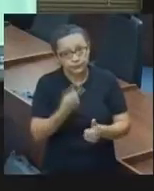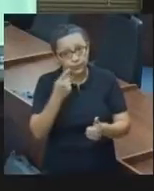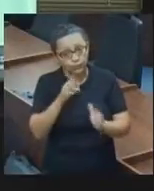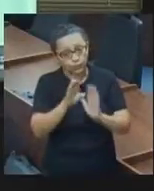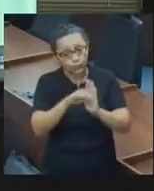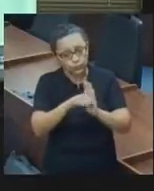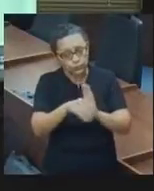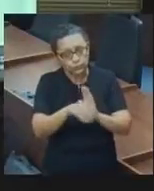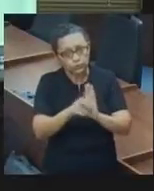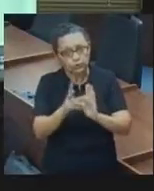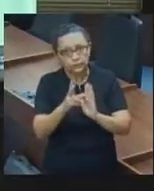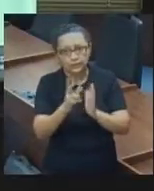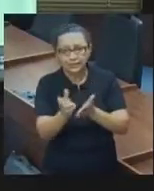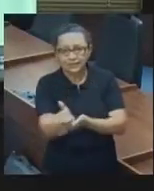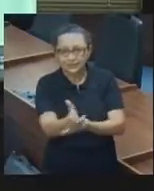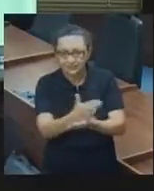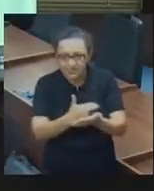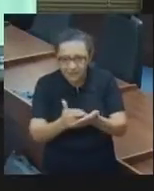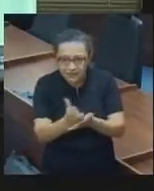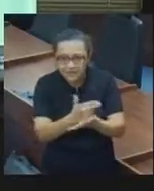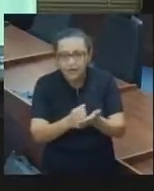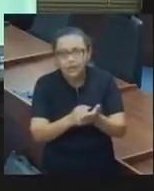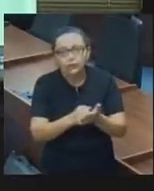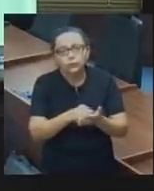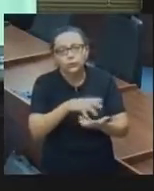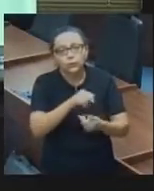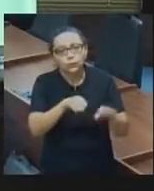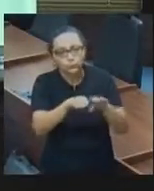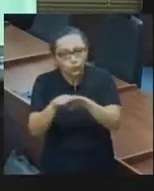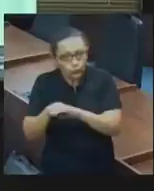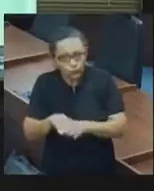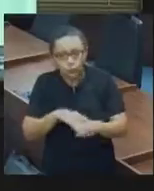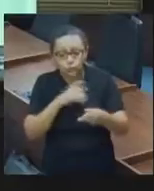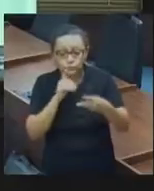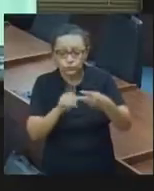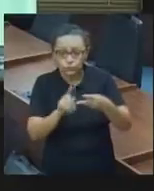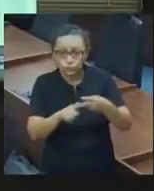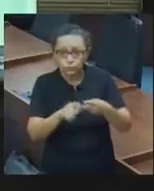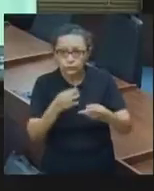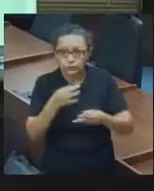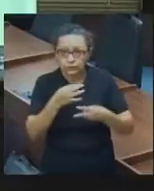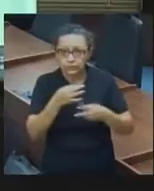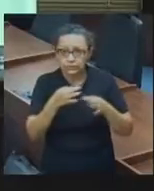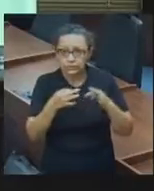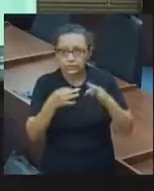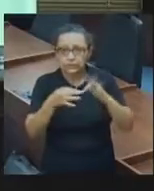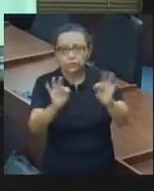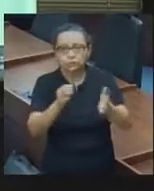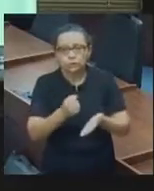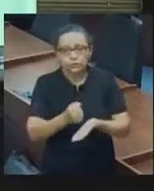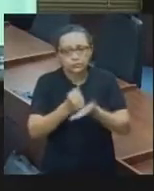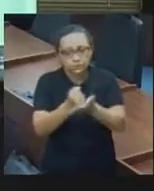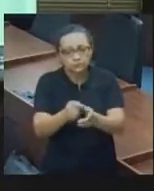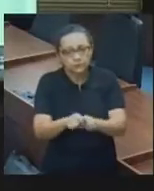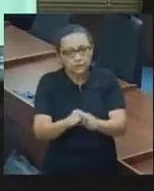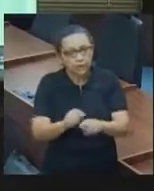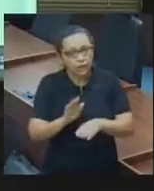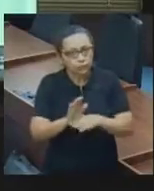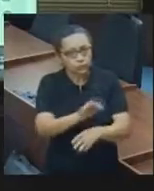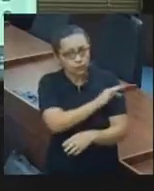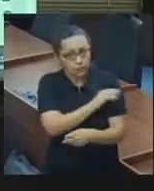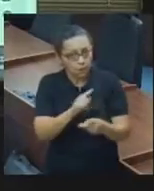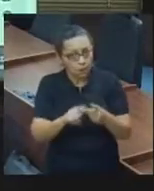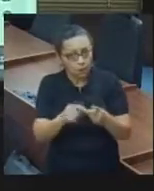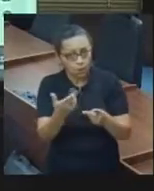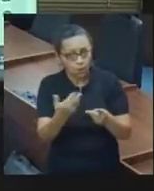de desenho universal o segundo de tecnologia assistiva e ajuda técnica